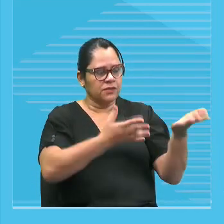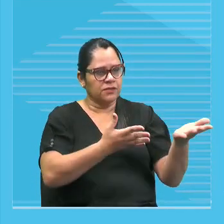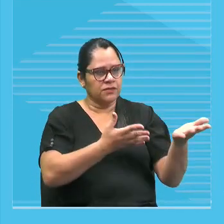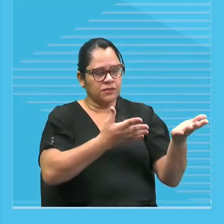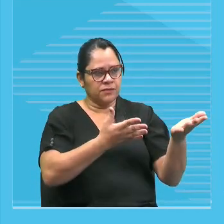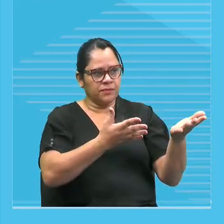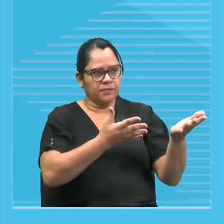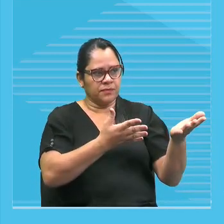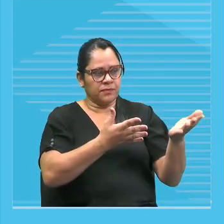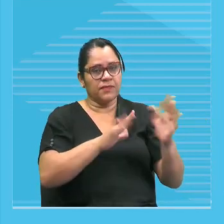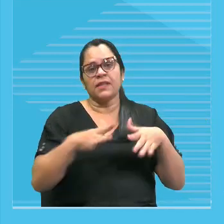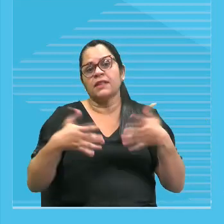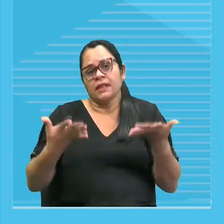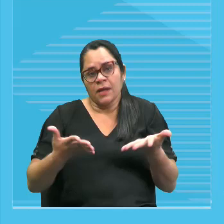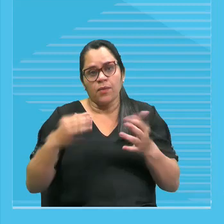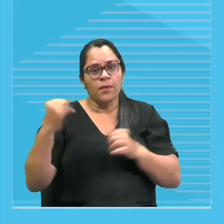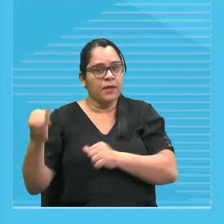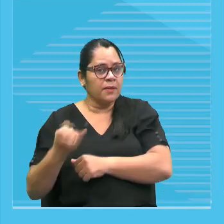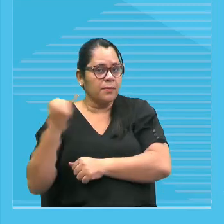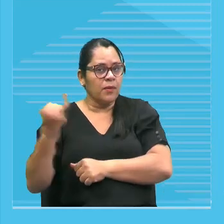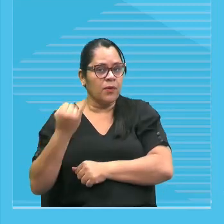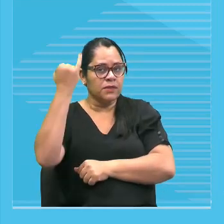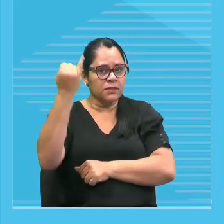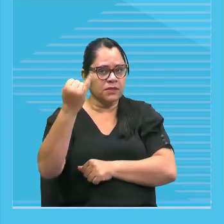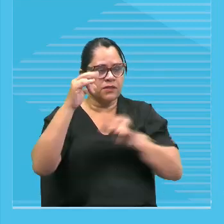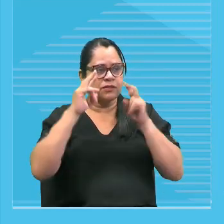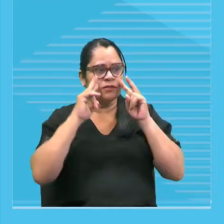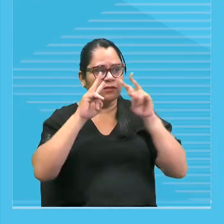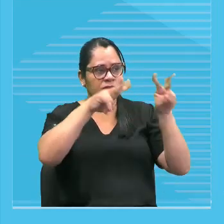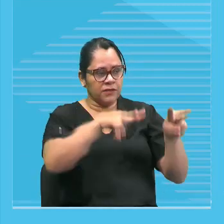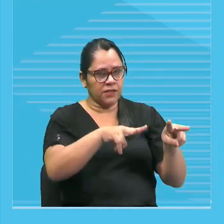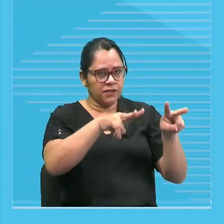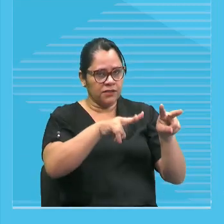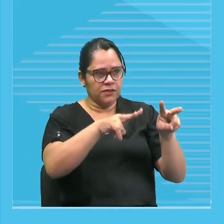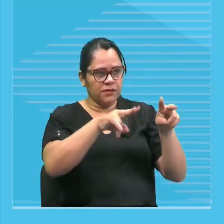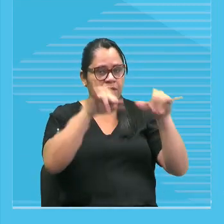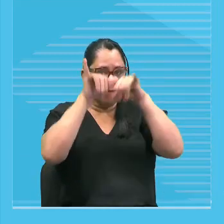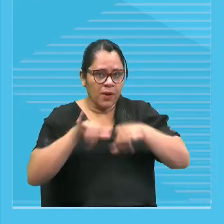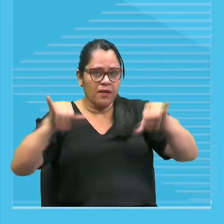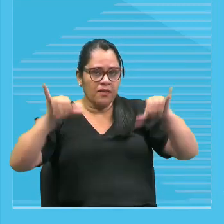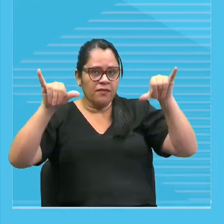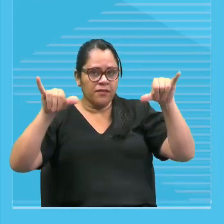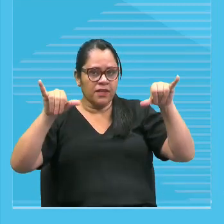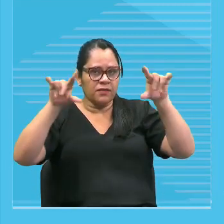agora importante Olha esse enunciado marca